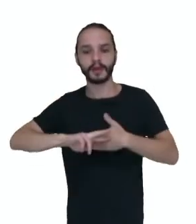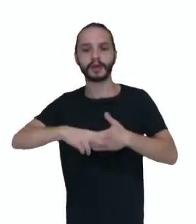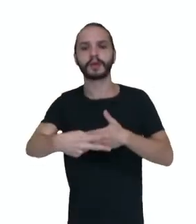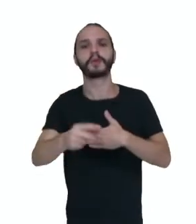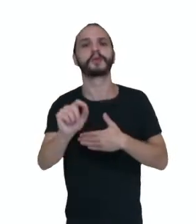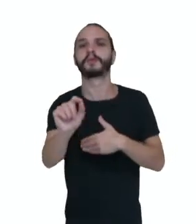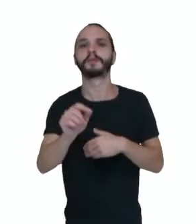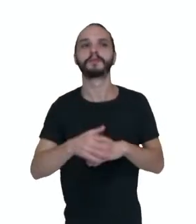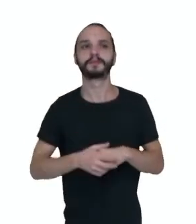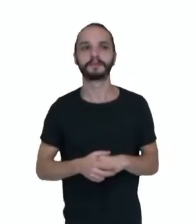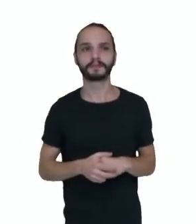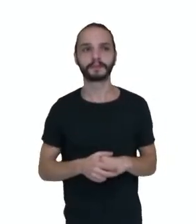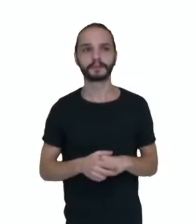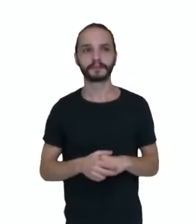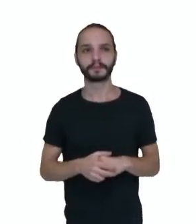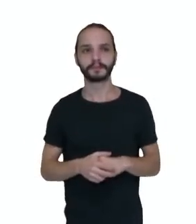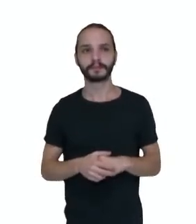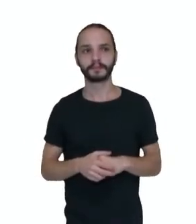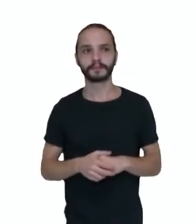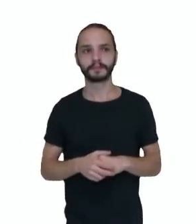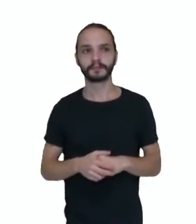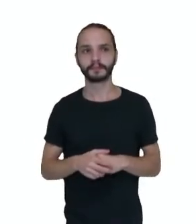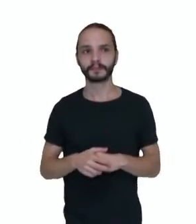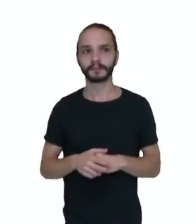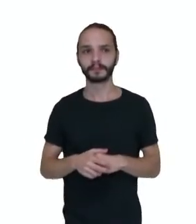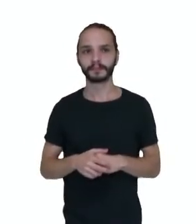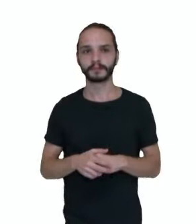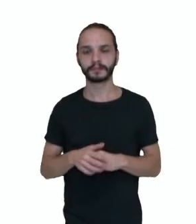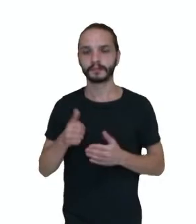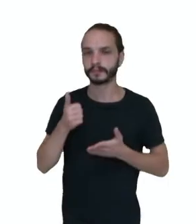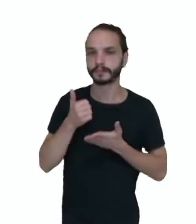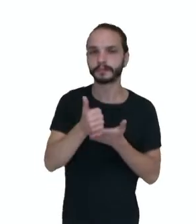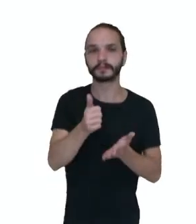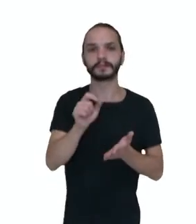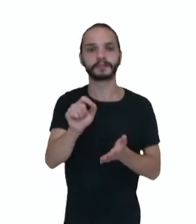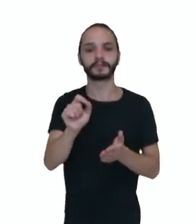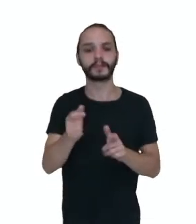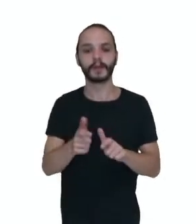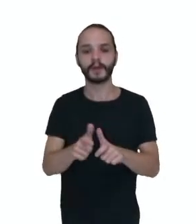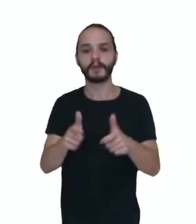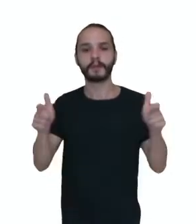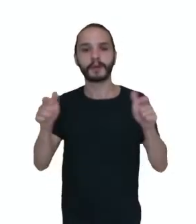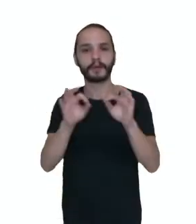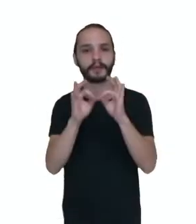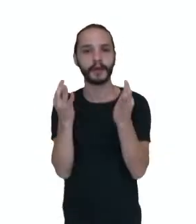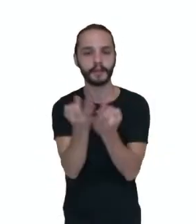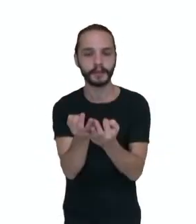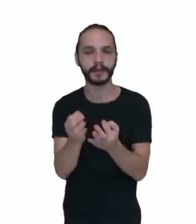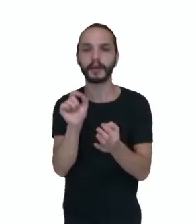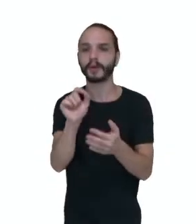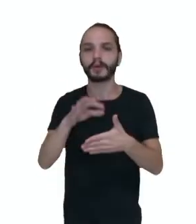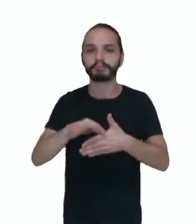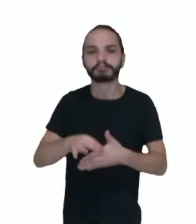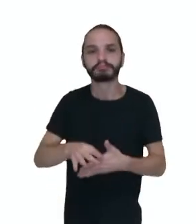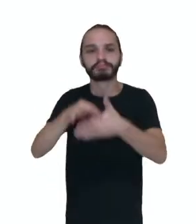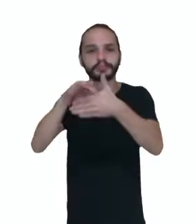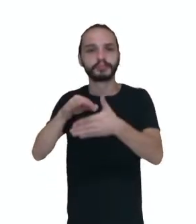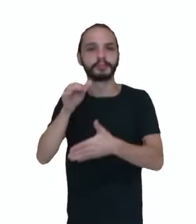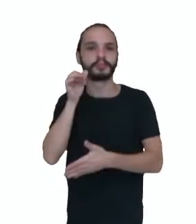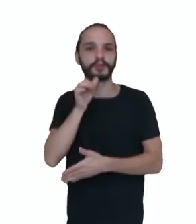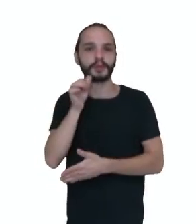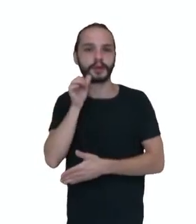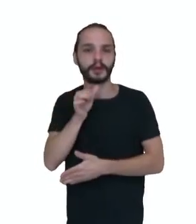consequências, né? Contribuem para o aumento da proporção de famílias chefiadas por mulheres, ou